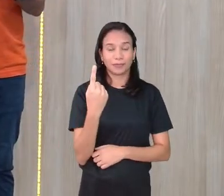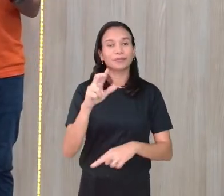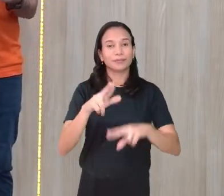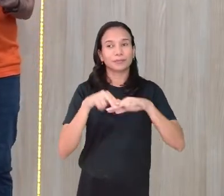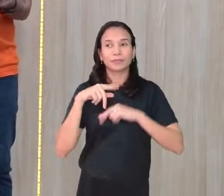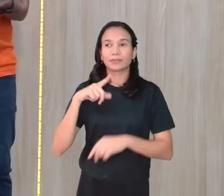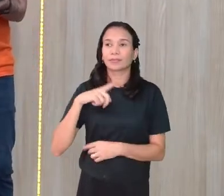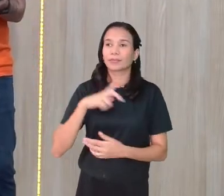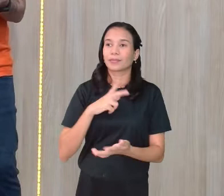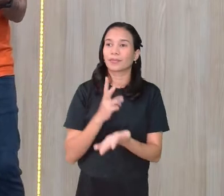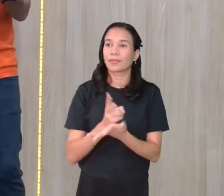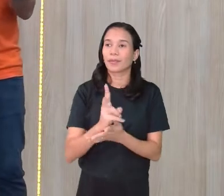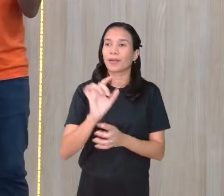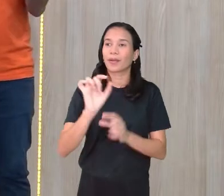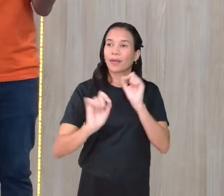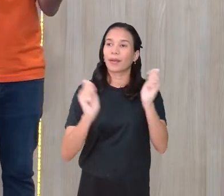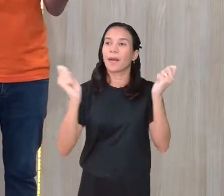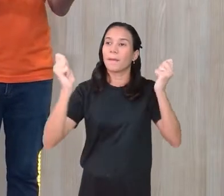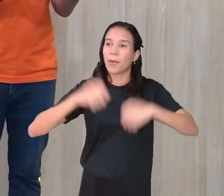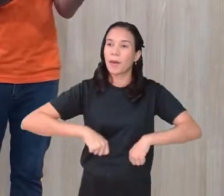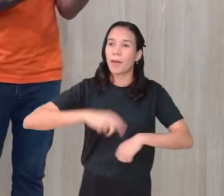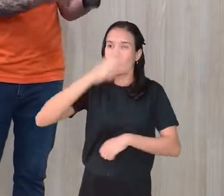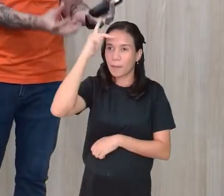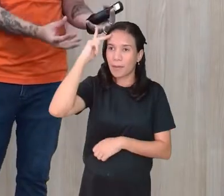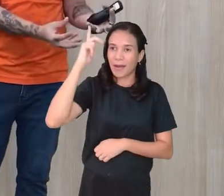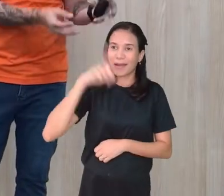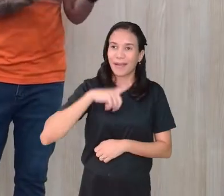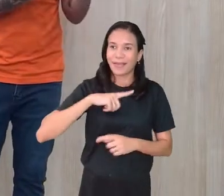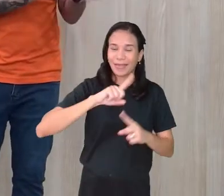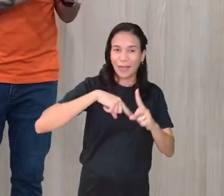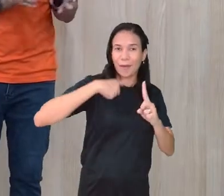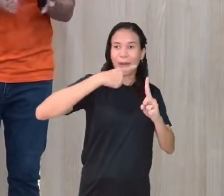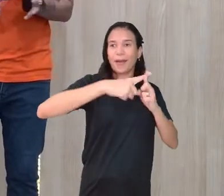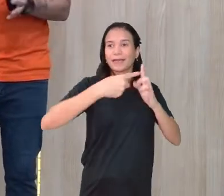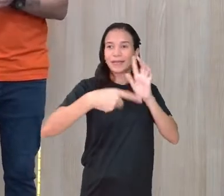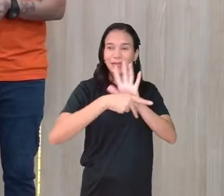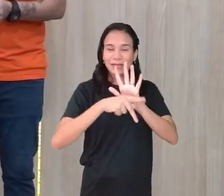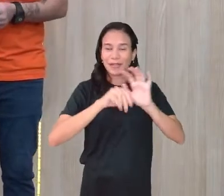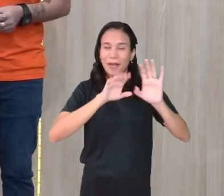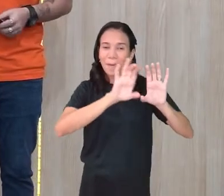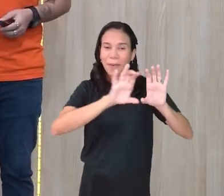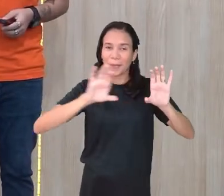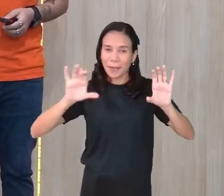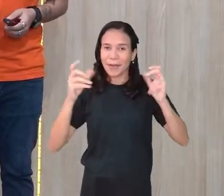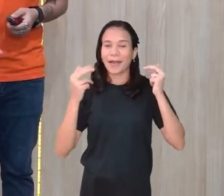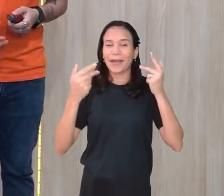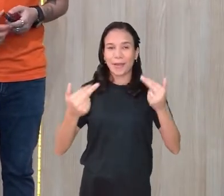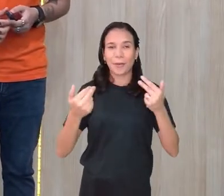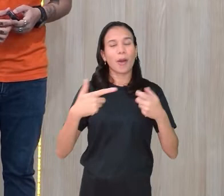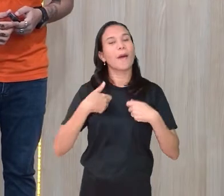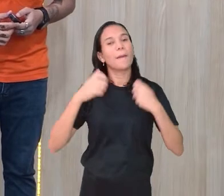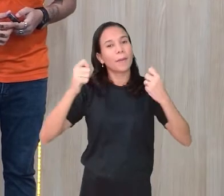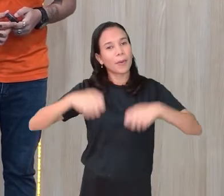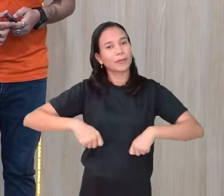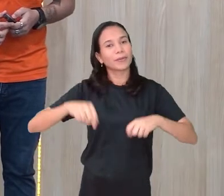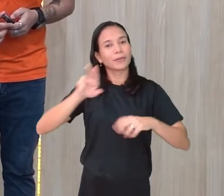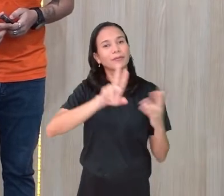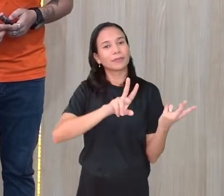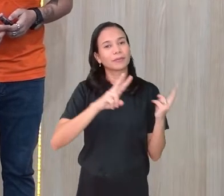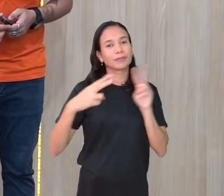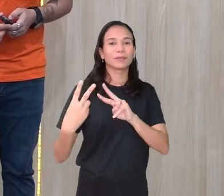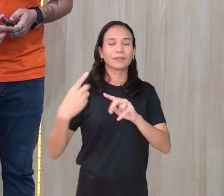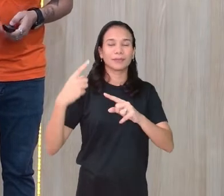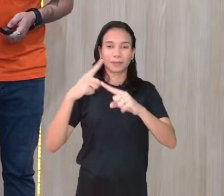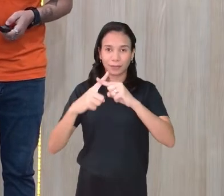Então, eu sempre tenho a possibilidade de que uma adição em parcelas iguais, eu escreva como uma